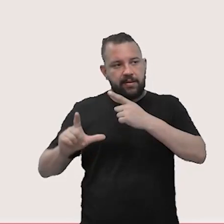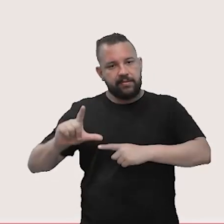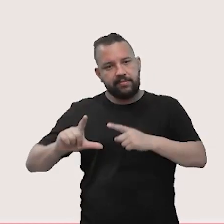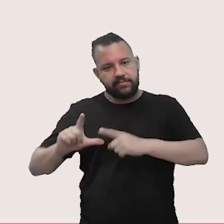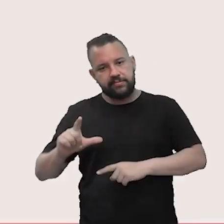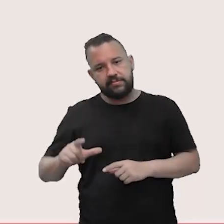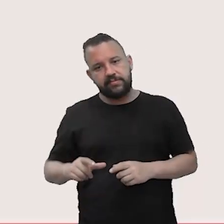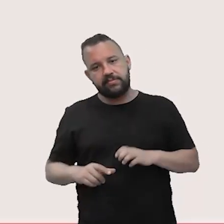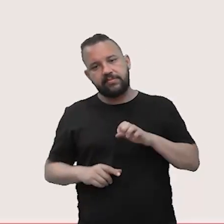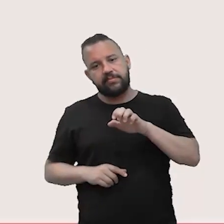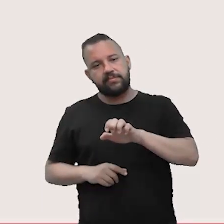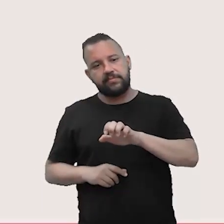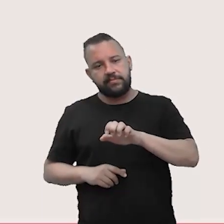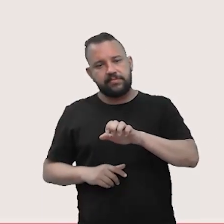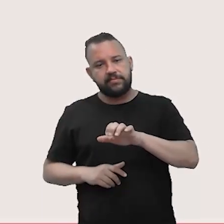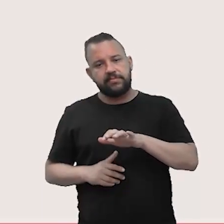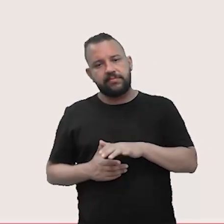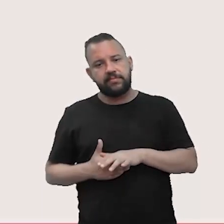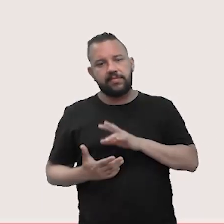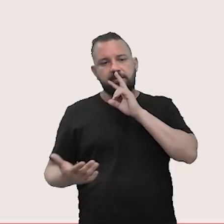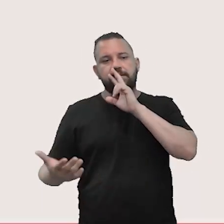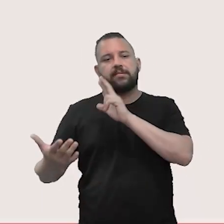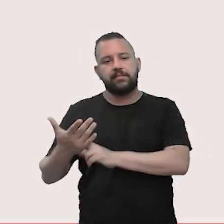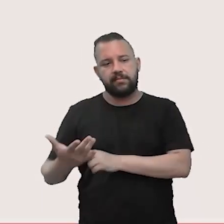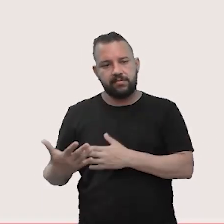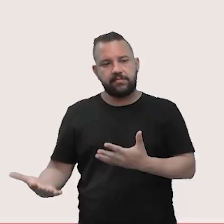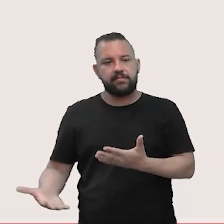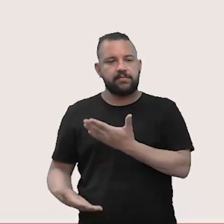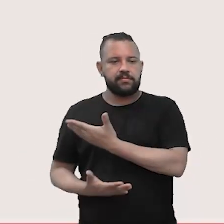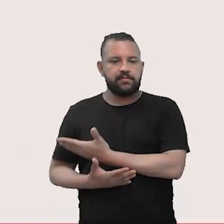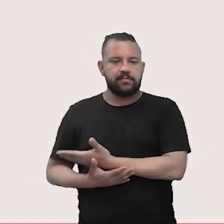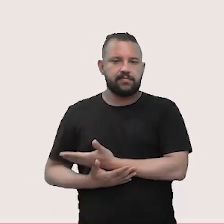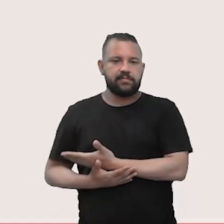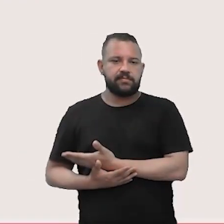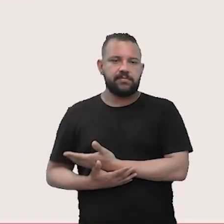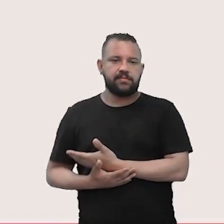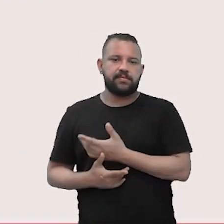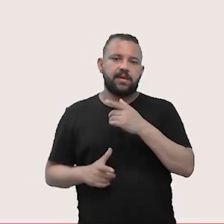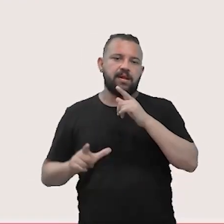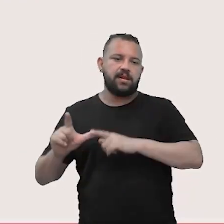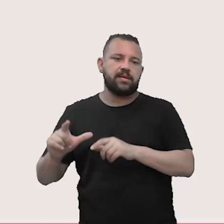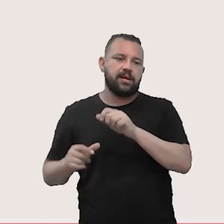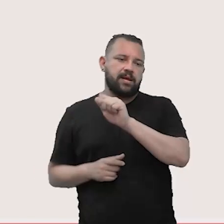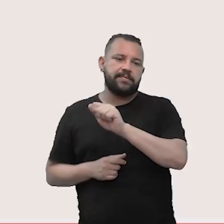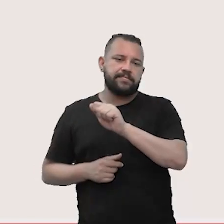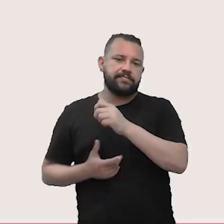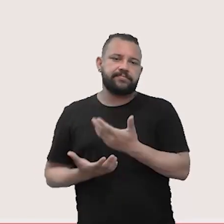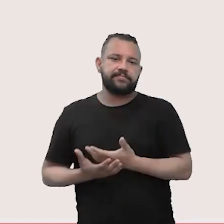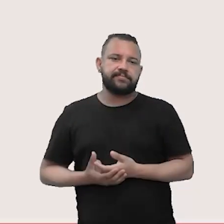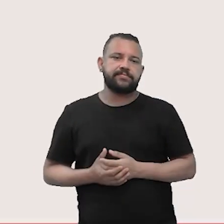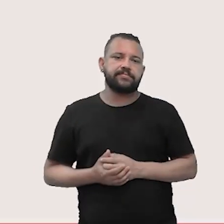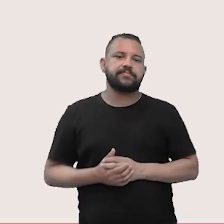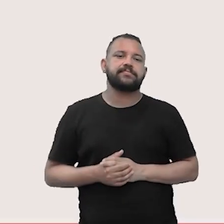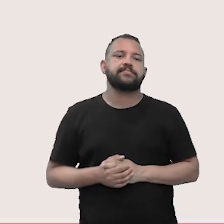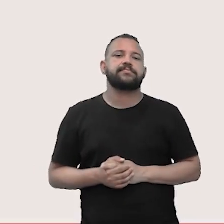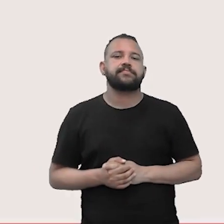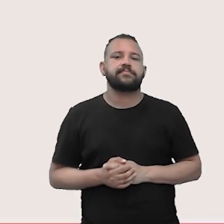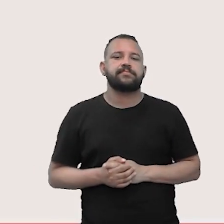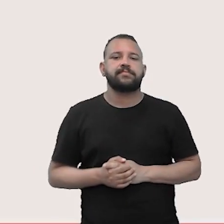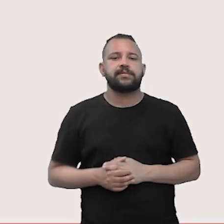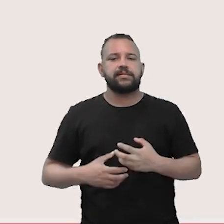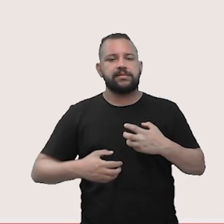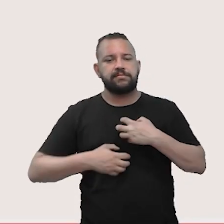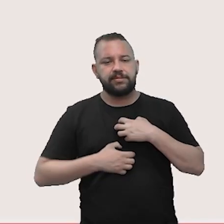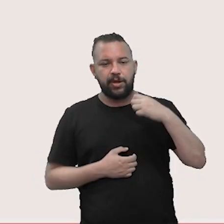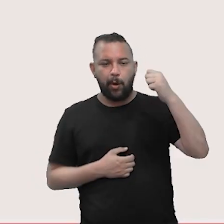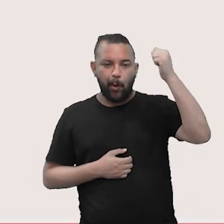o texto. Então a resposta, ó, letra A. O sentimento de